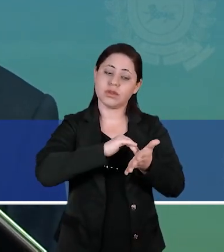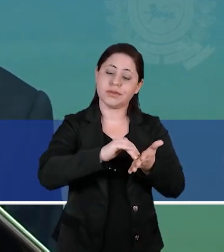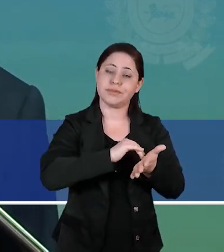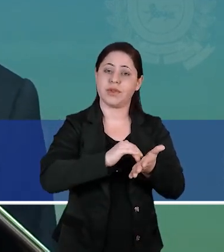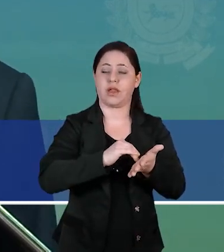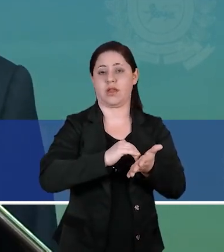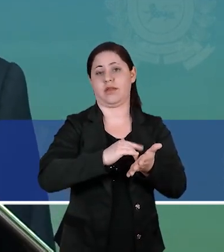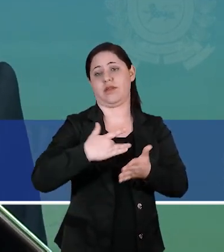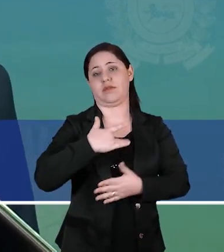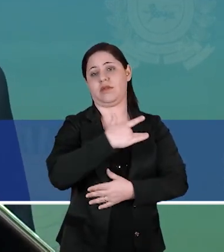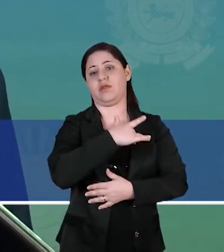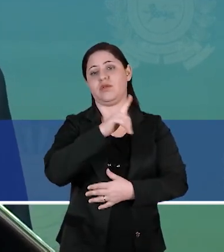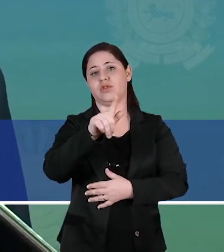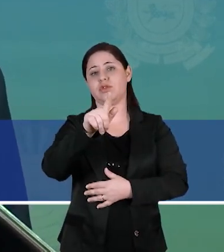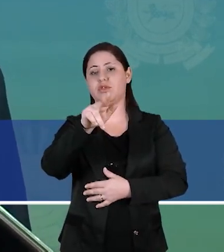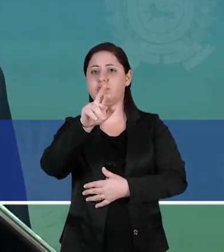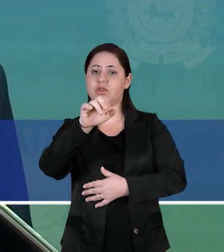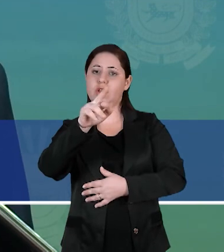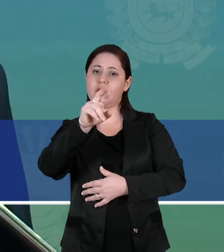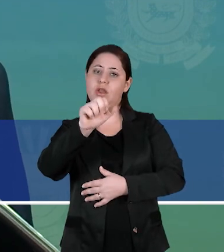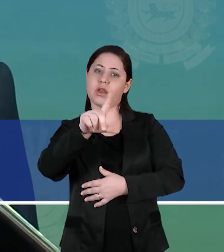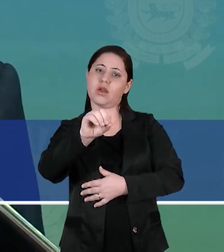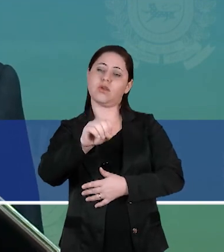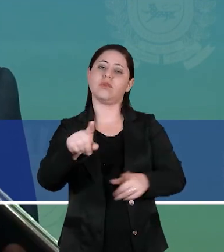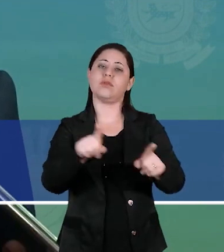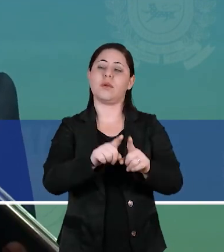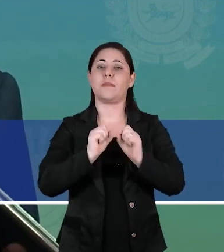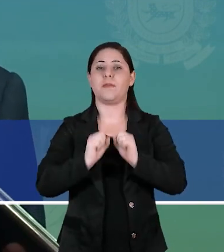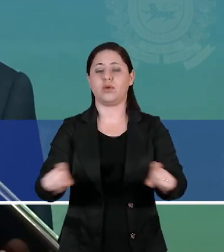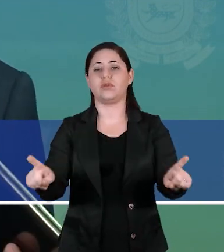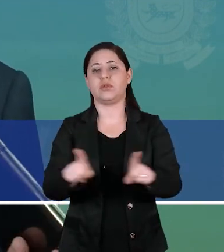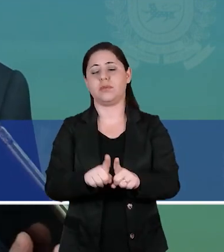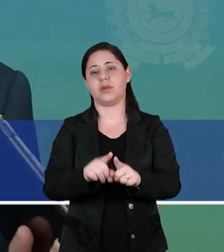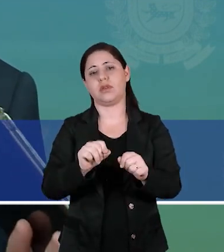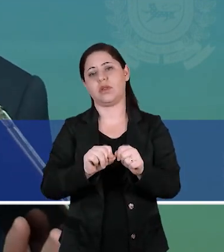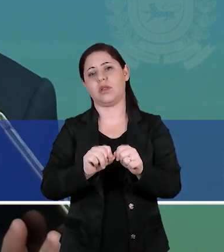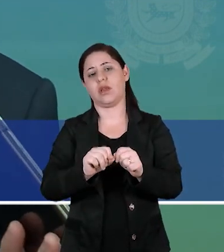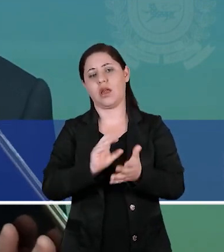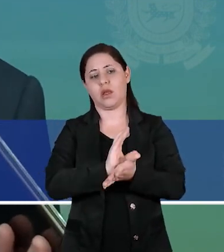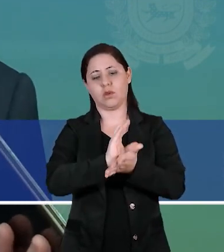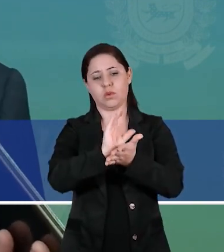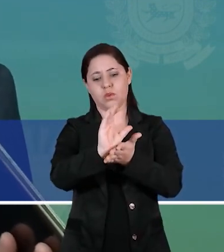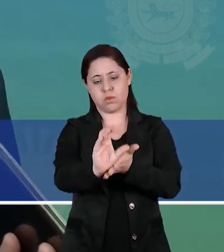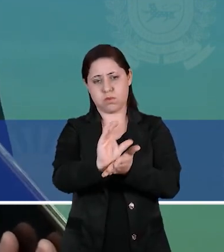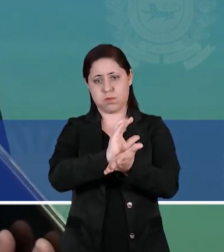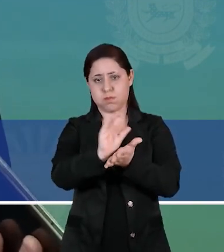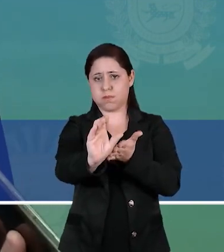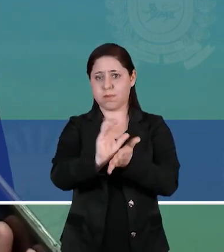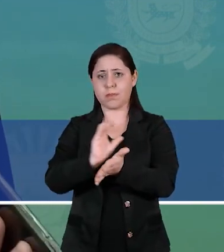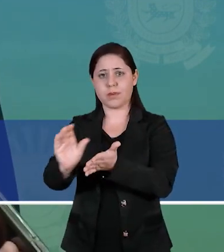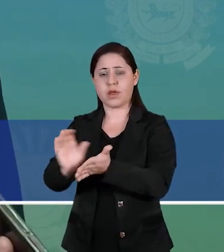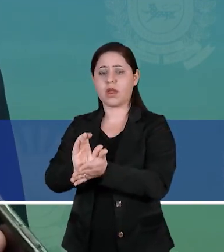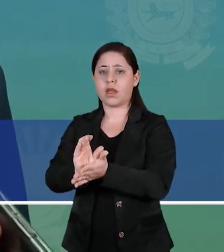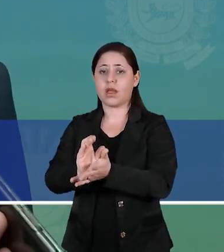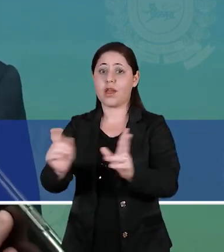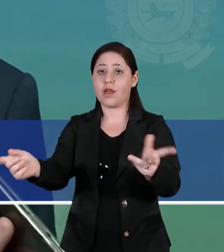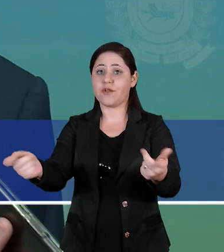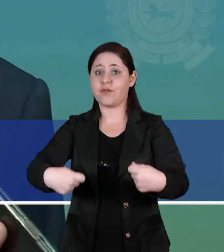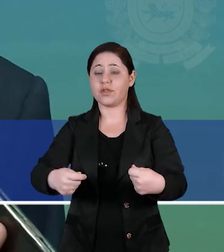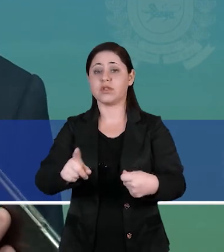pelo secretário de Saúde, Geraldo Rezende, para que nós possamos ter, além da questão dos repasses